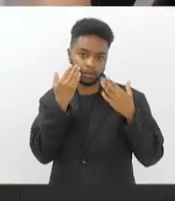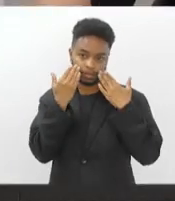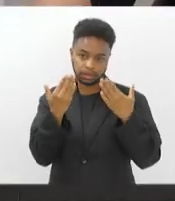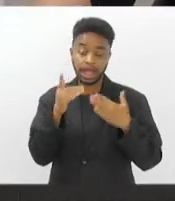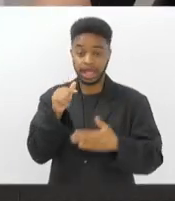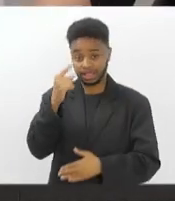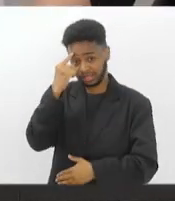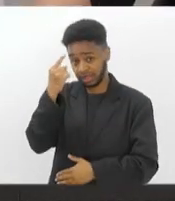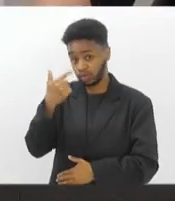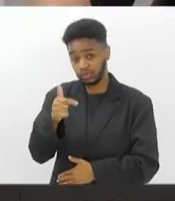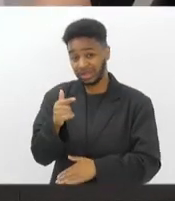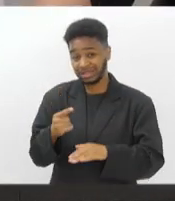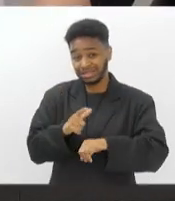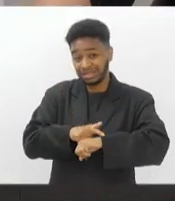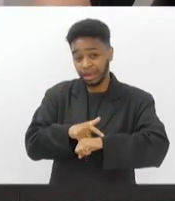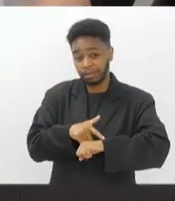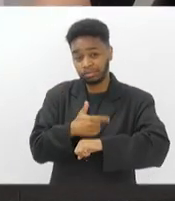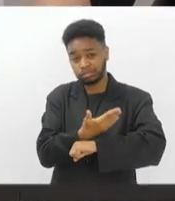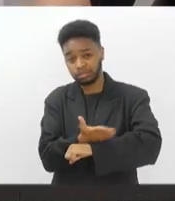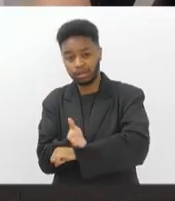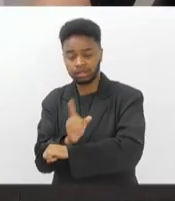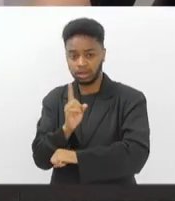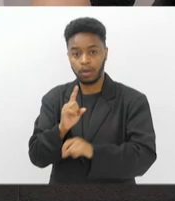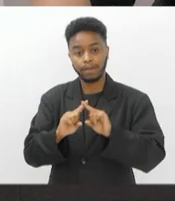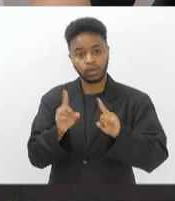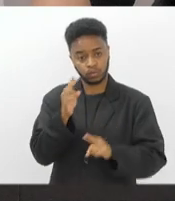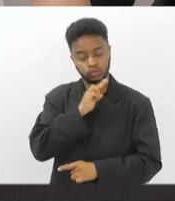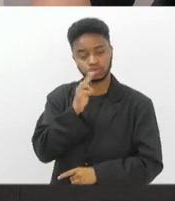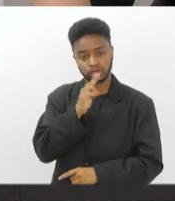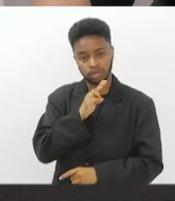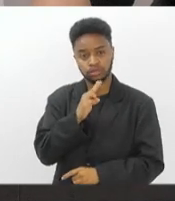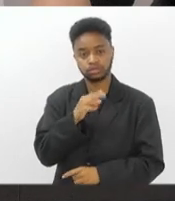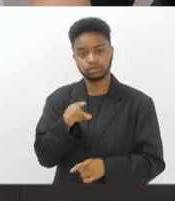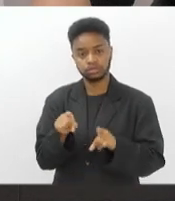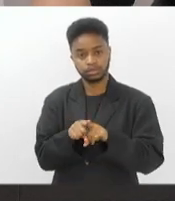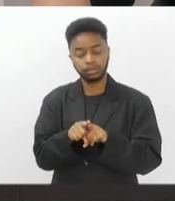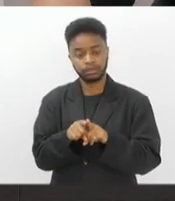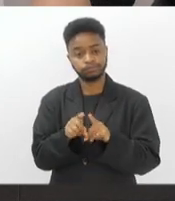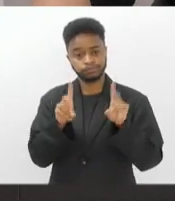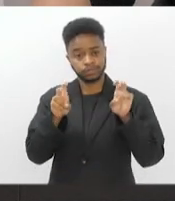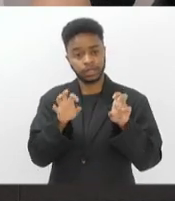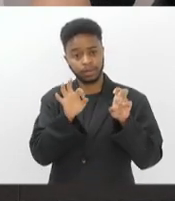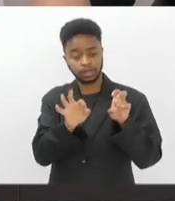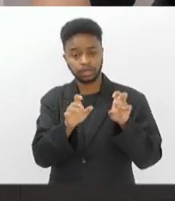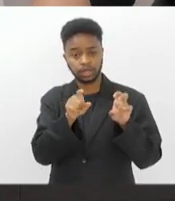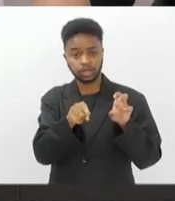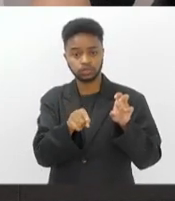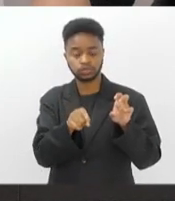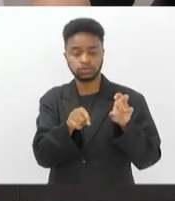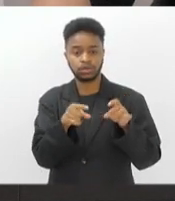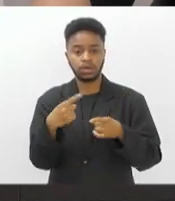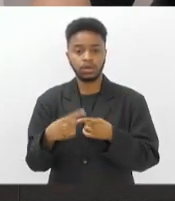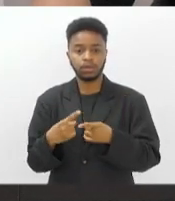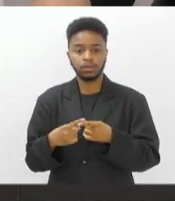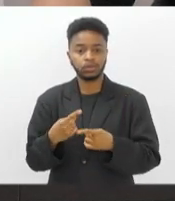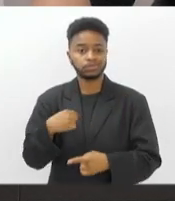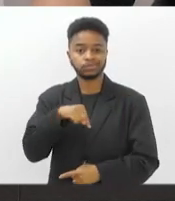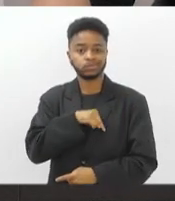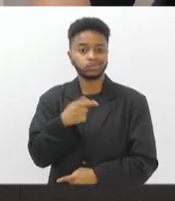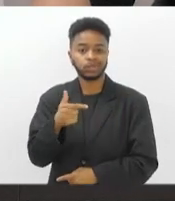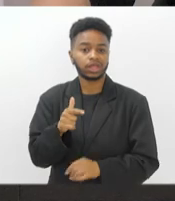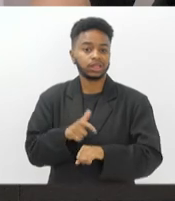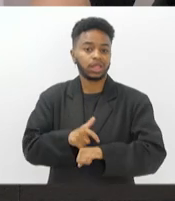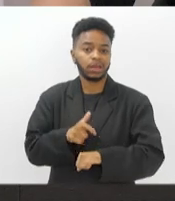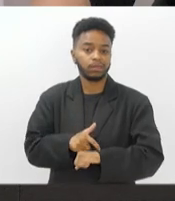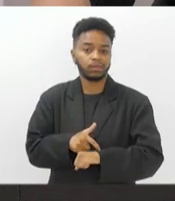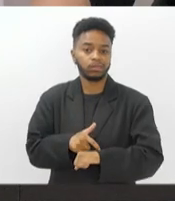temos muito tempo mas como é urgente e e e a questão é exatamente essa nós não temos muito tempo para